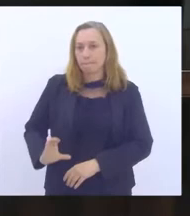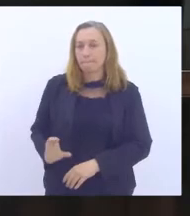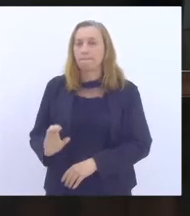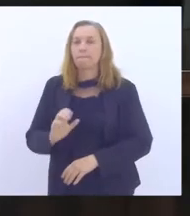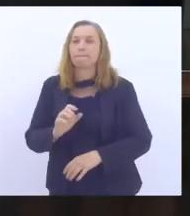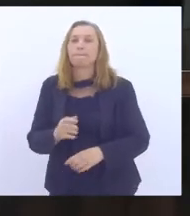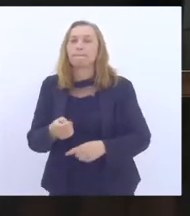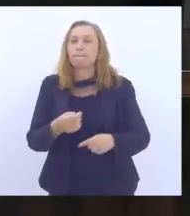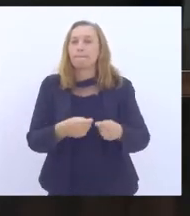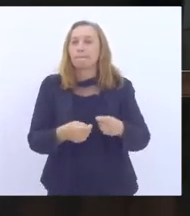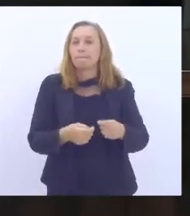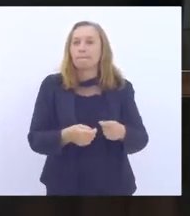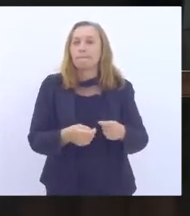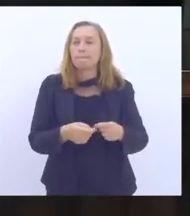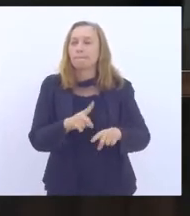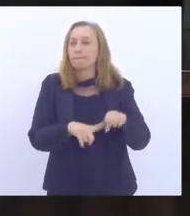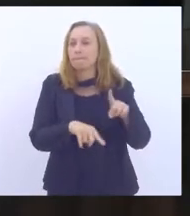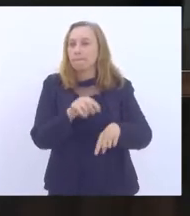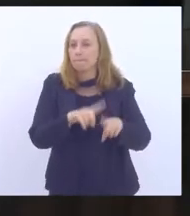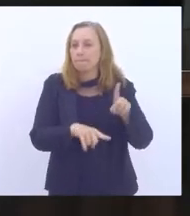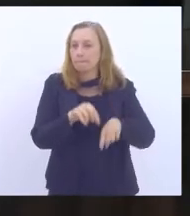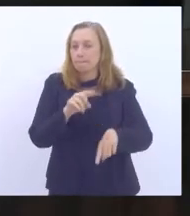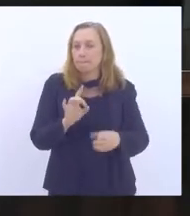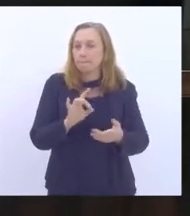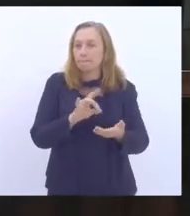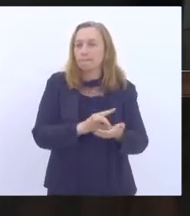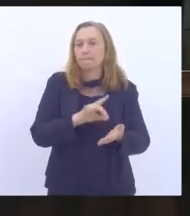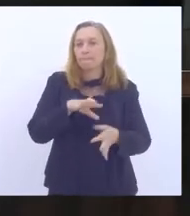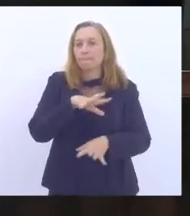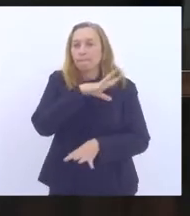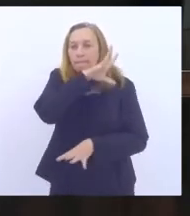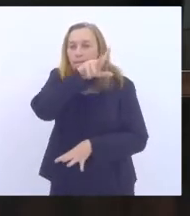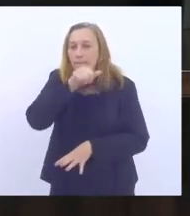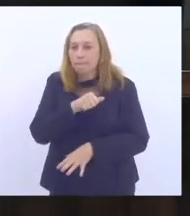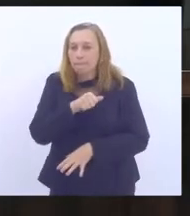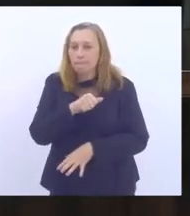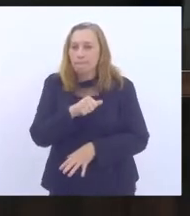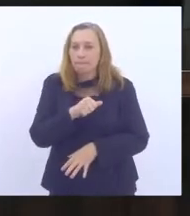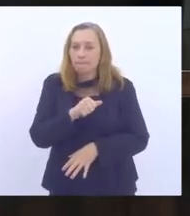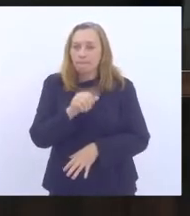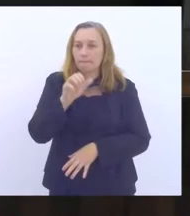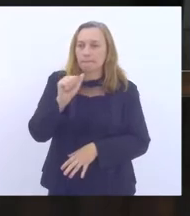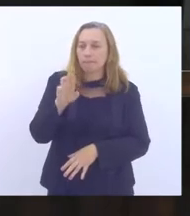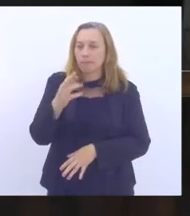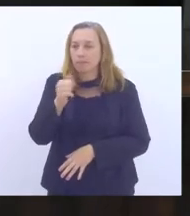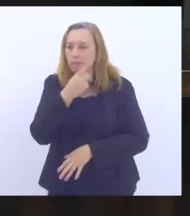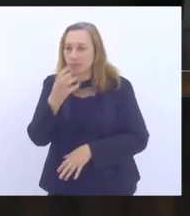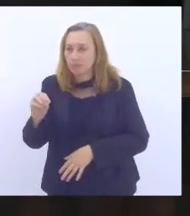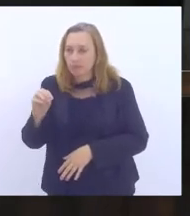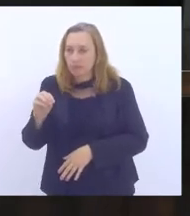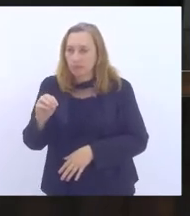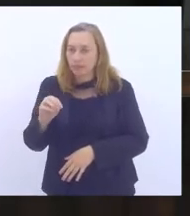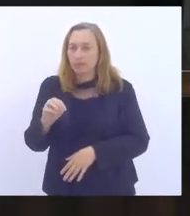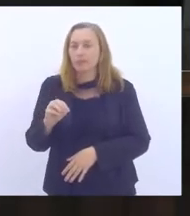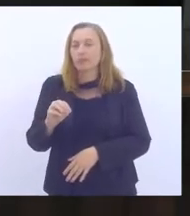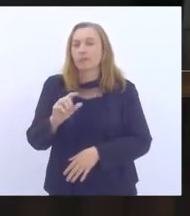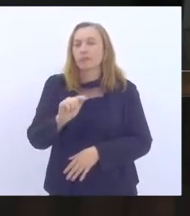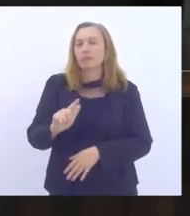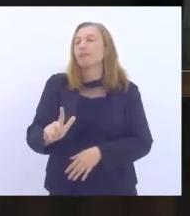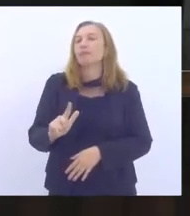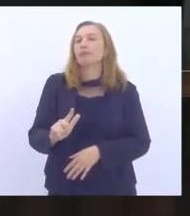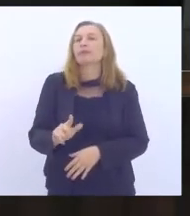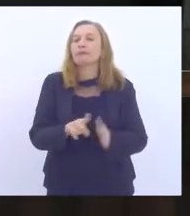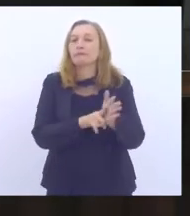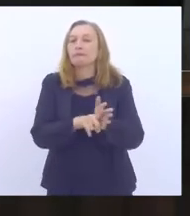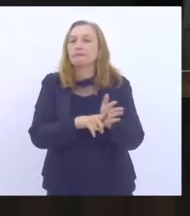eo beneficiamento de produtos de origem animal sobre a forma artesanal bem como suas pensam sua inspeção